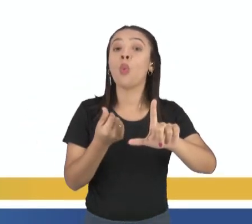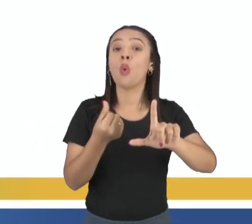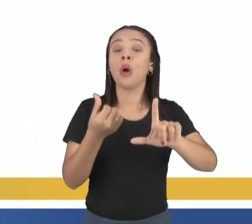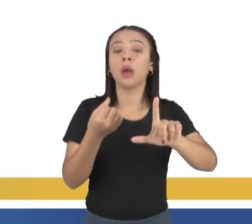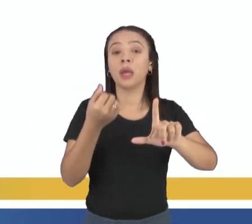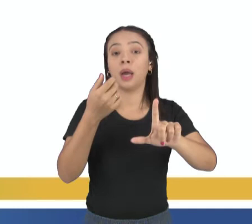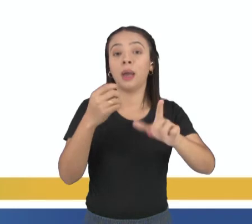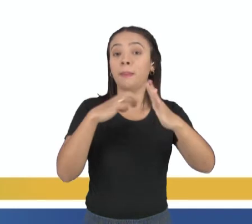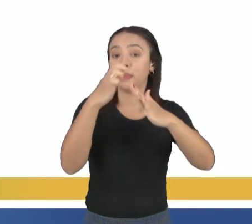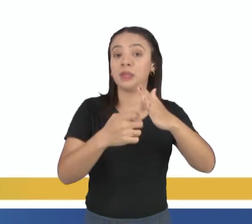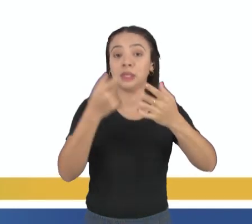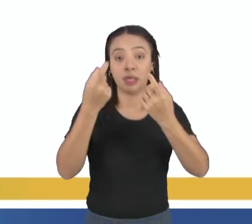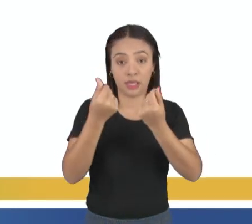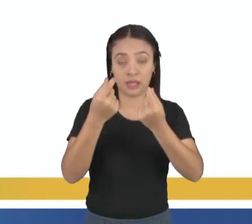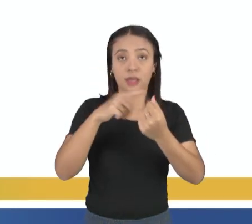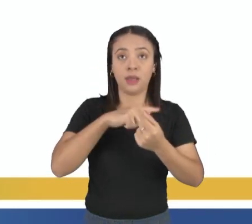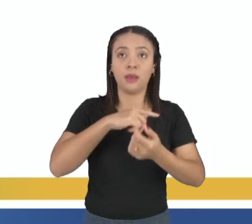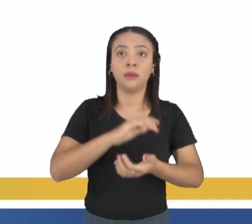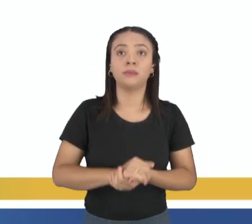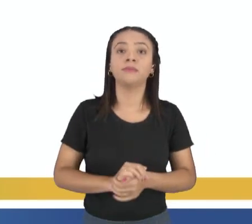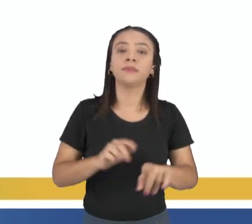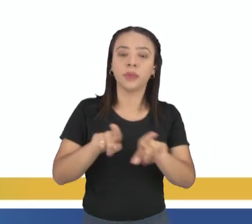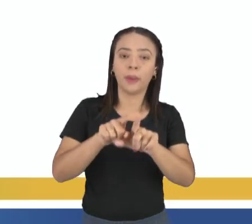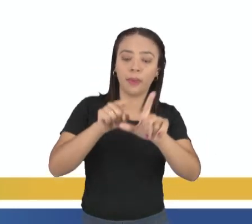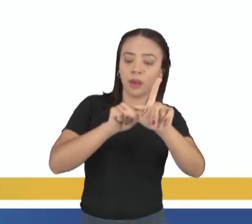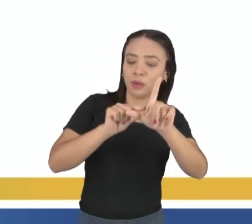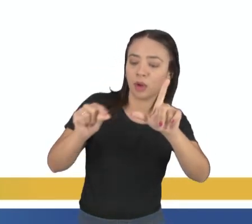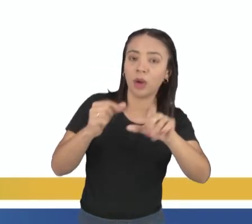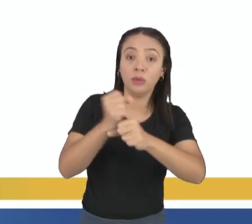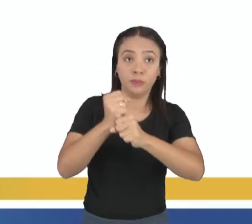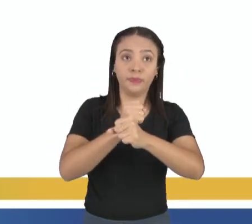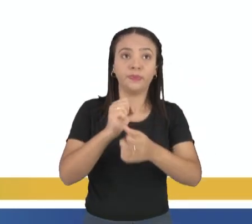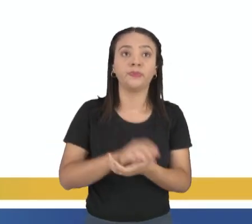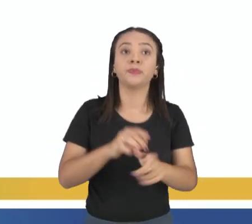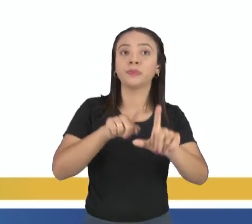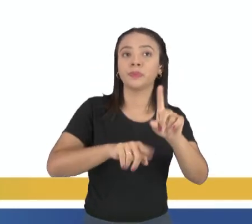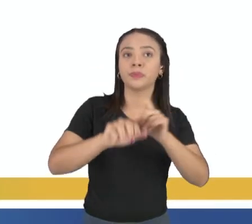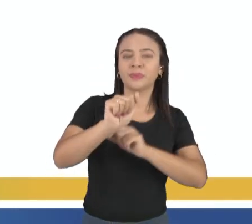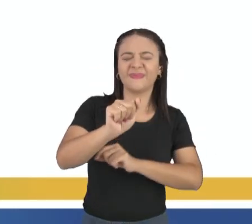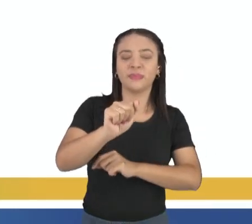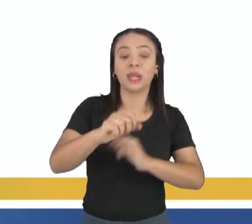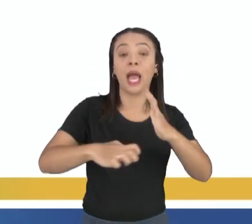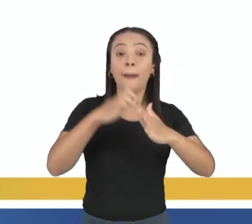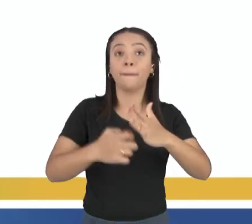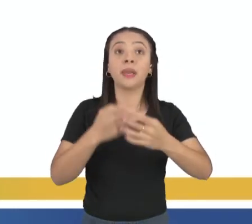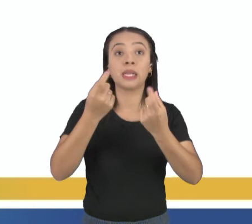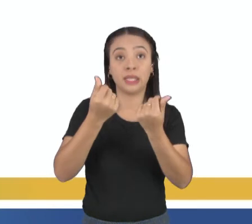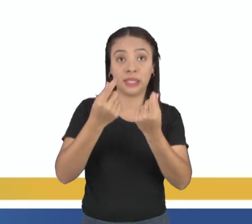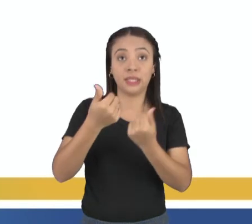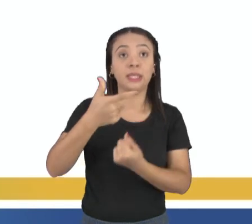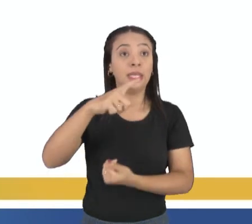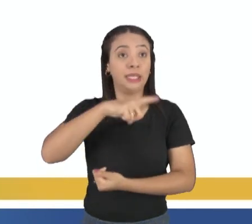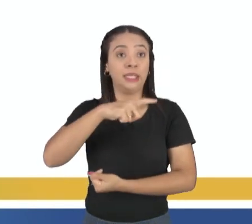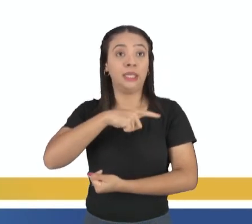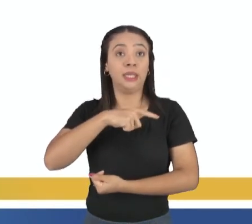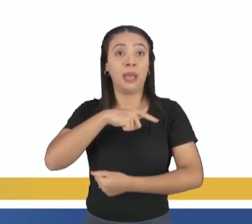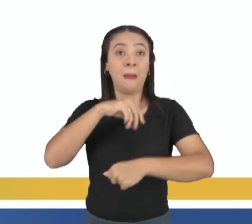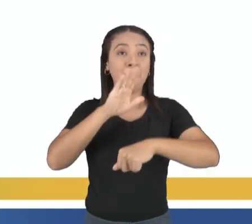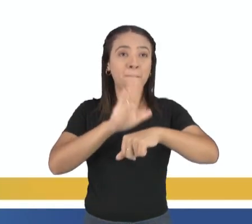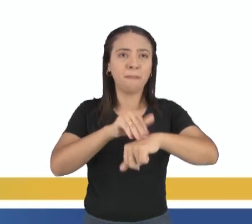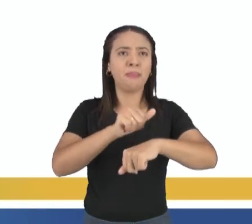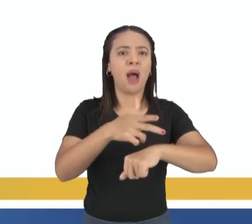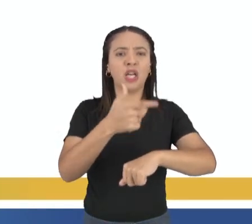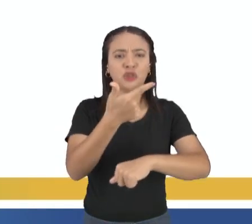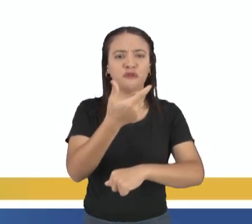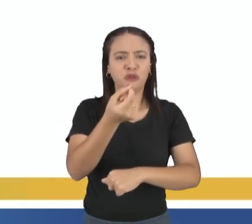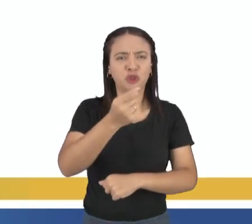eixo horizontal os anos, certinho? Letra A. O faturamento da empresa excedeu o